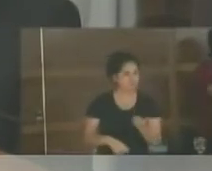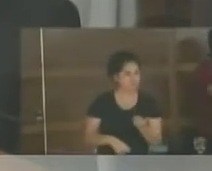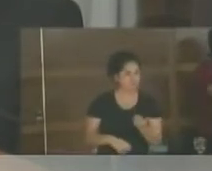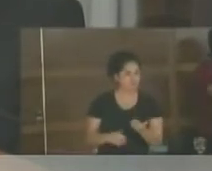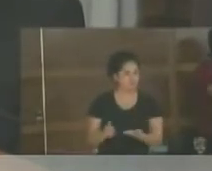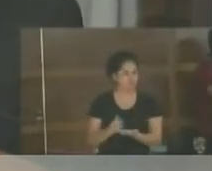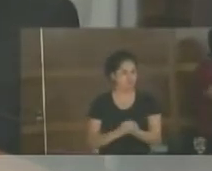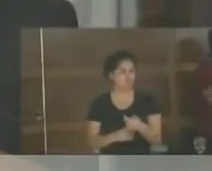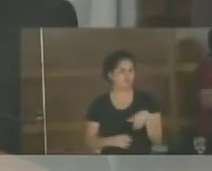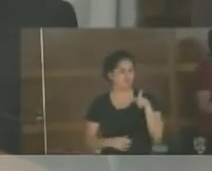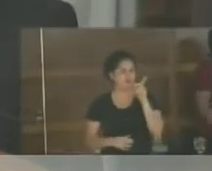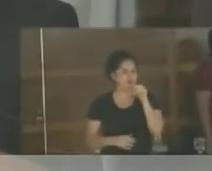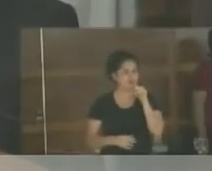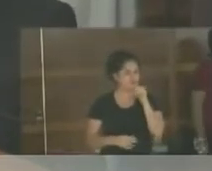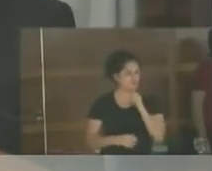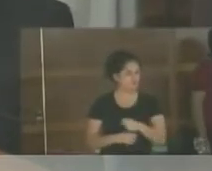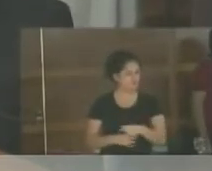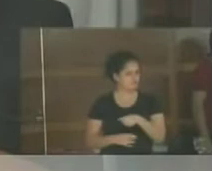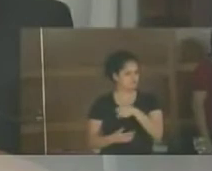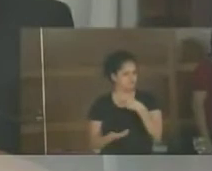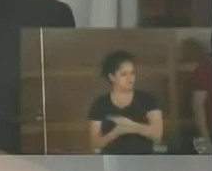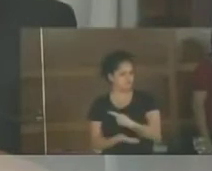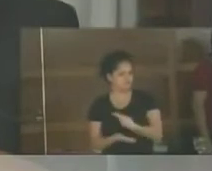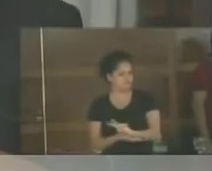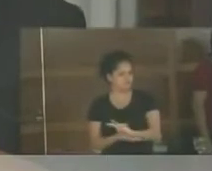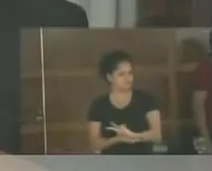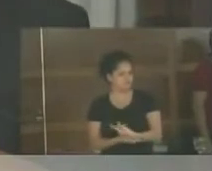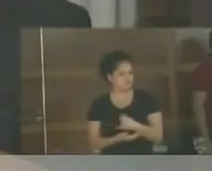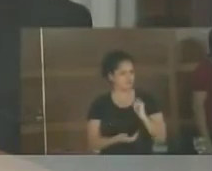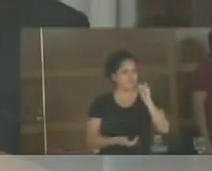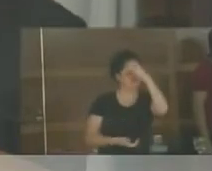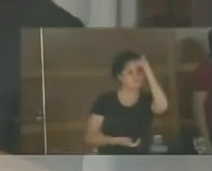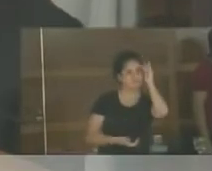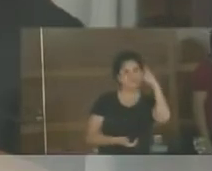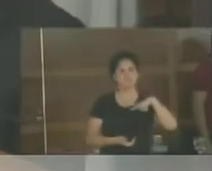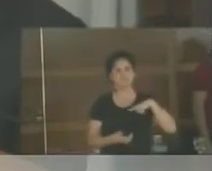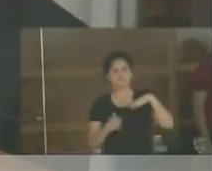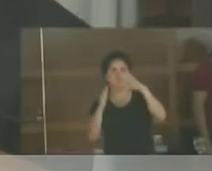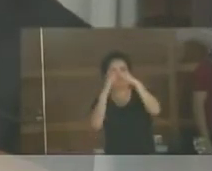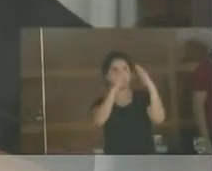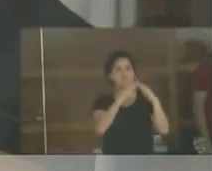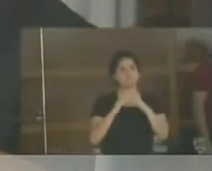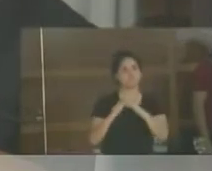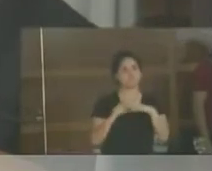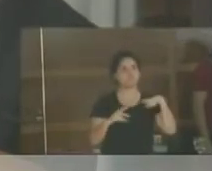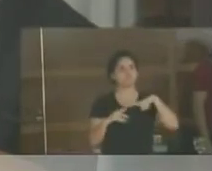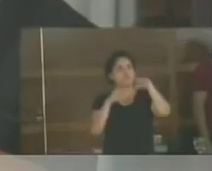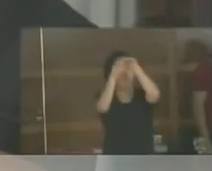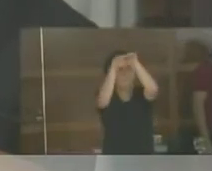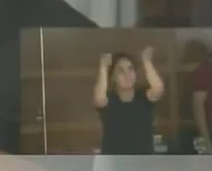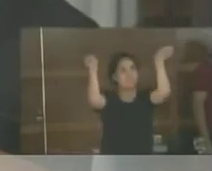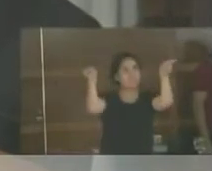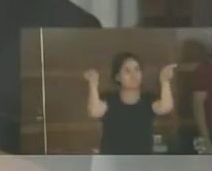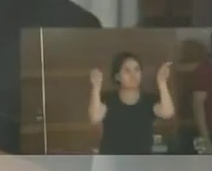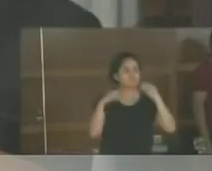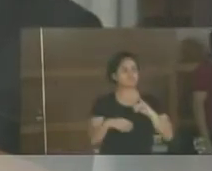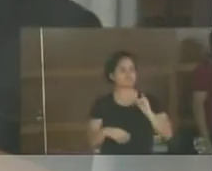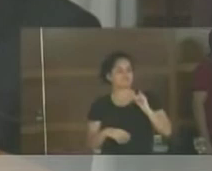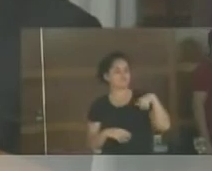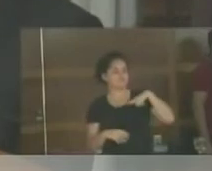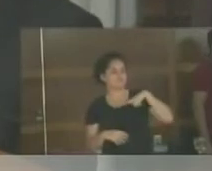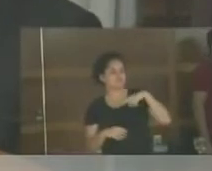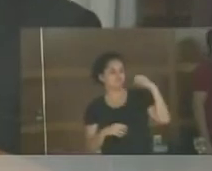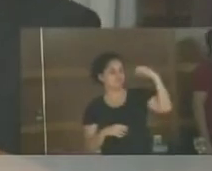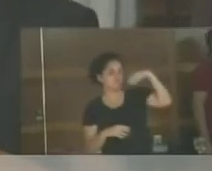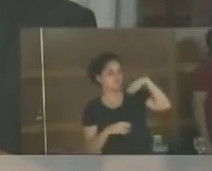por estimativa, gente. Isso está errado. Aí, se a pessoa tem uma casa e ela tem um terraço lá em cima, que talvez tenha uma torneira ou